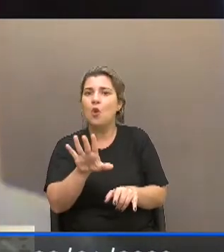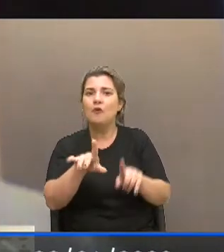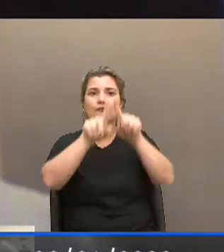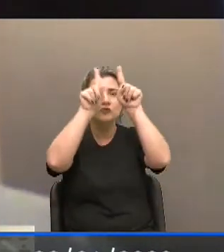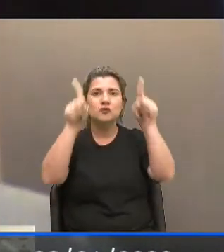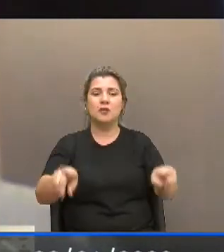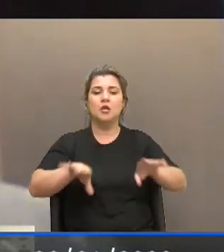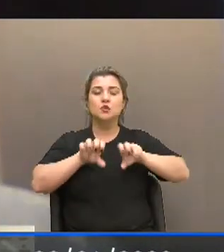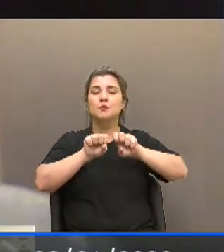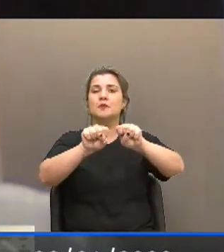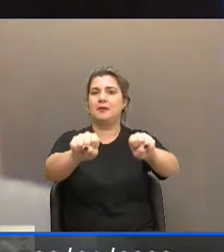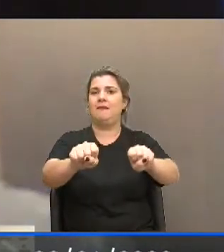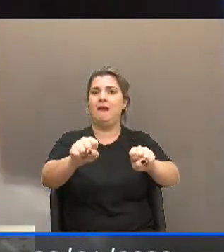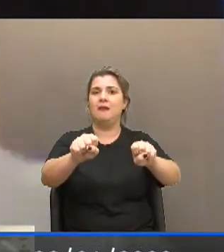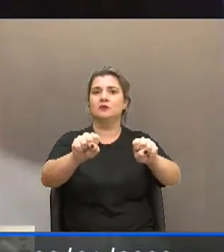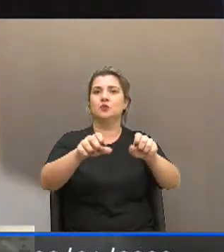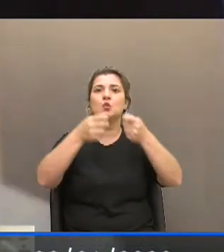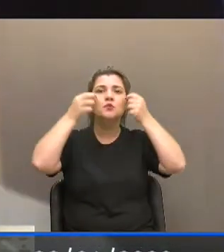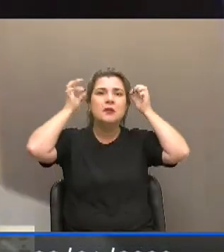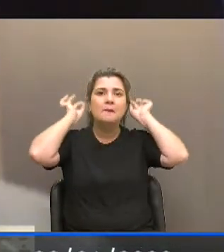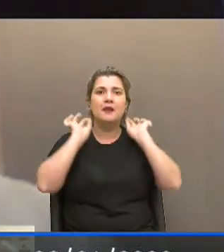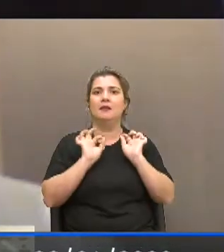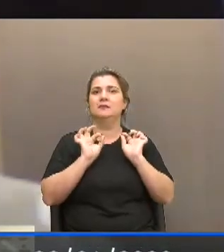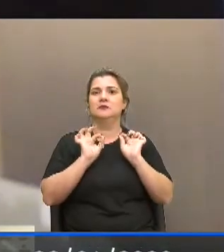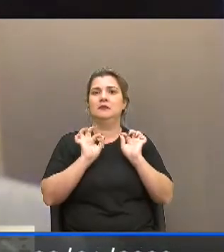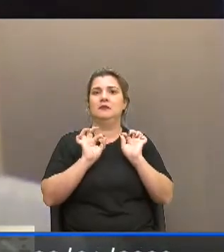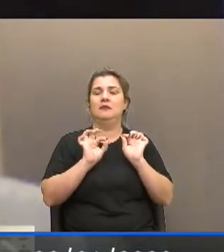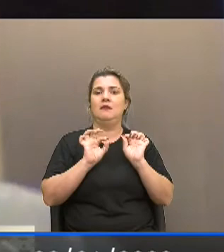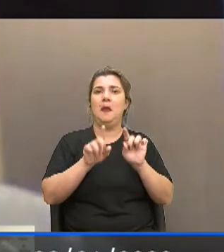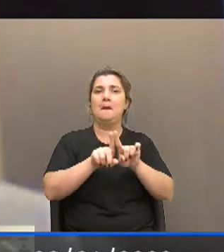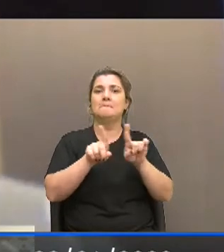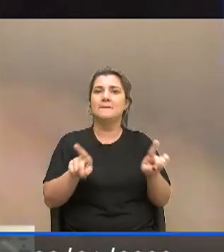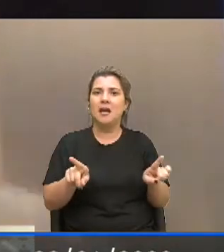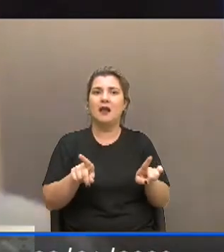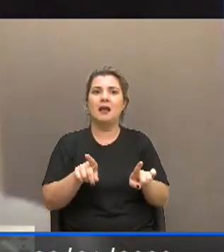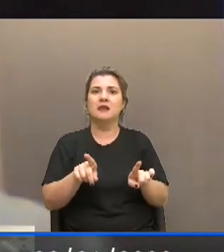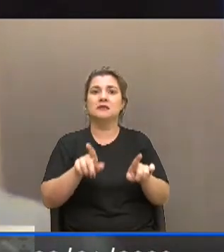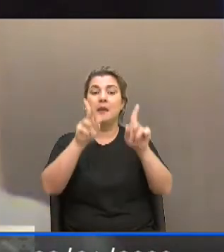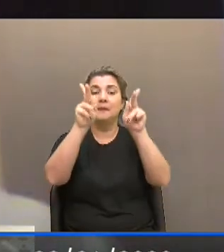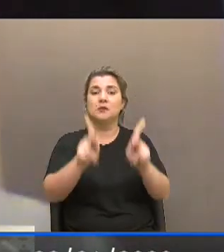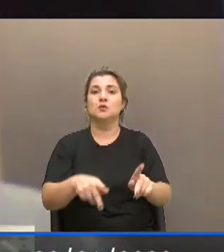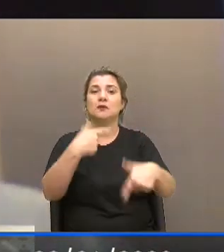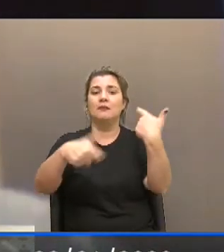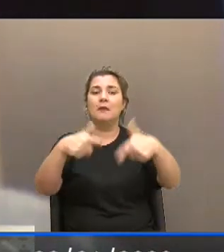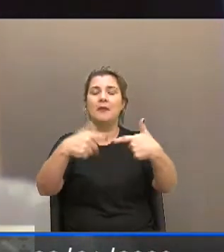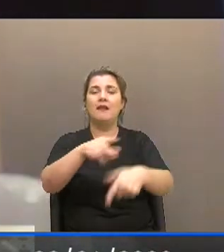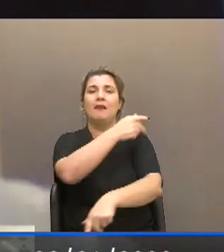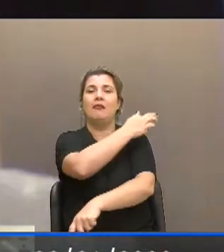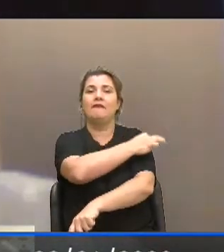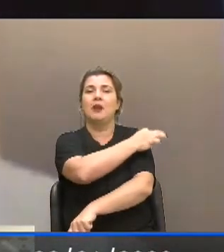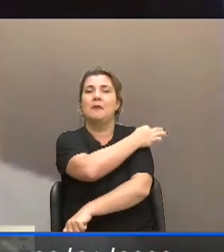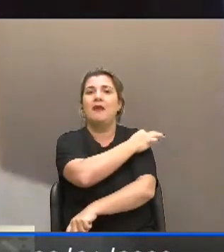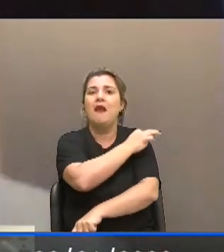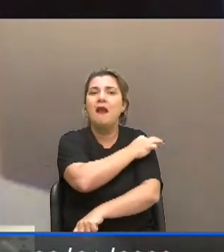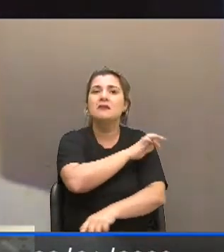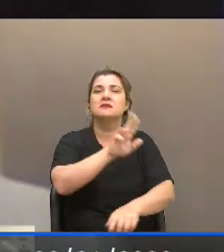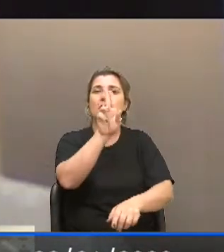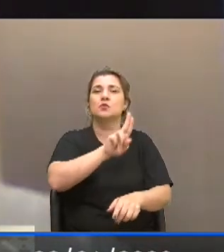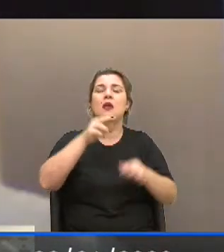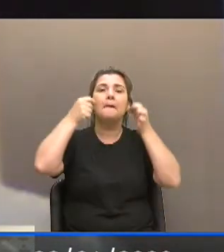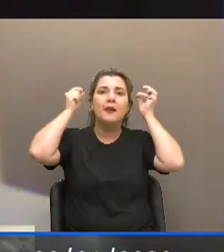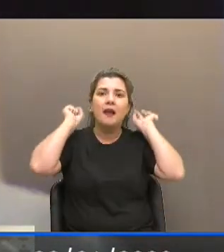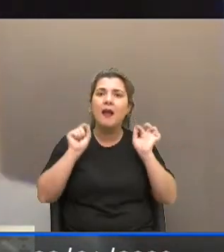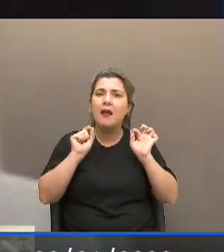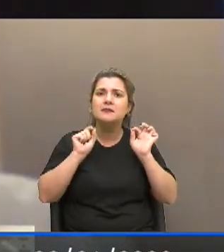máscara, o cara da lancheria está de máscara, todos têm que usar de máscara, todos. Basta um decreto, uma portaria.